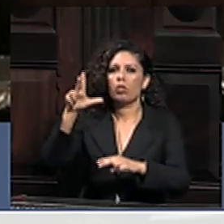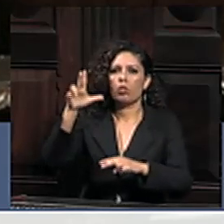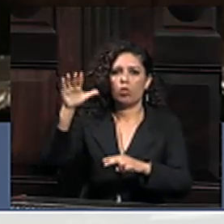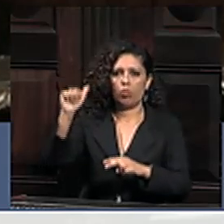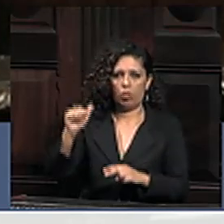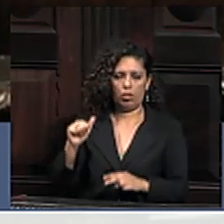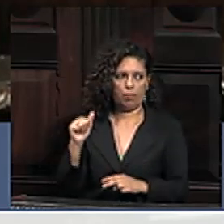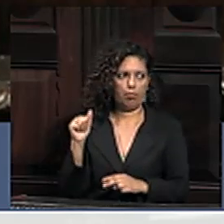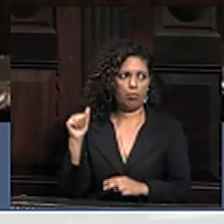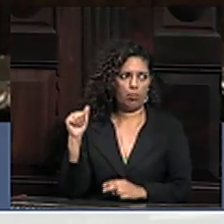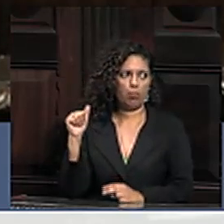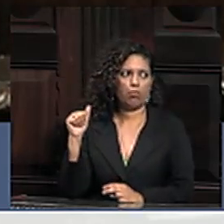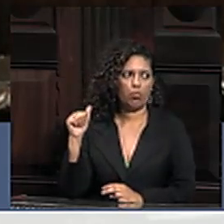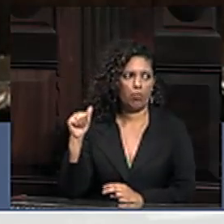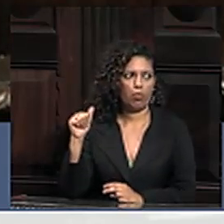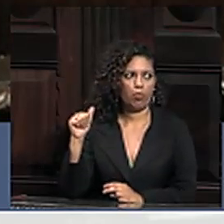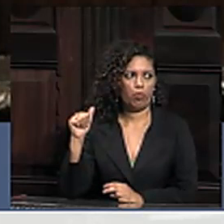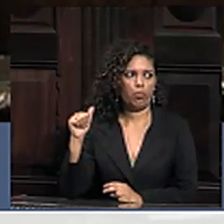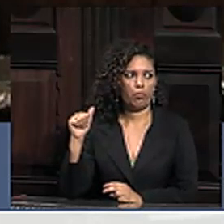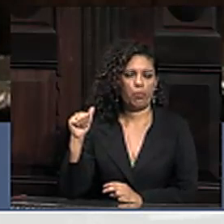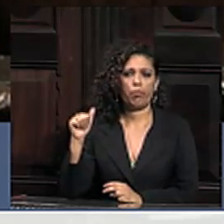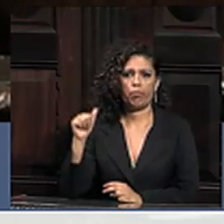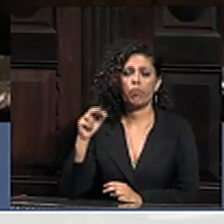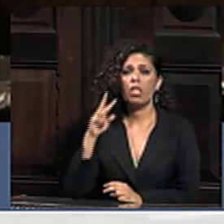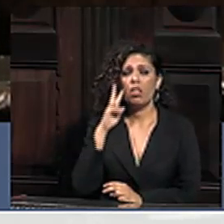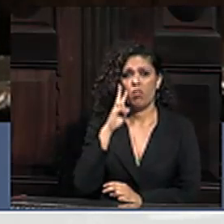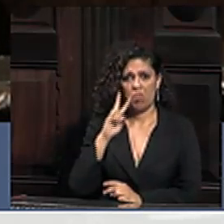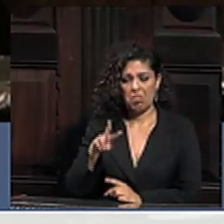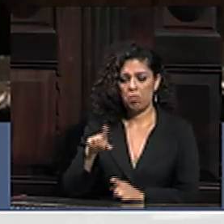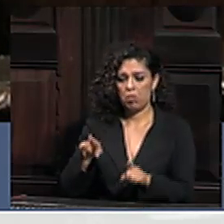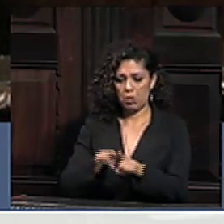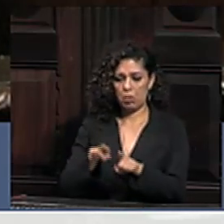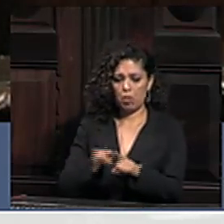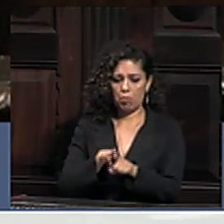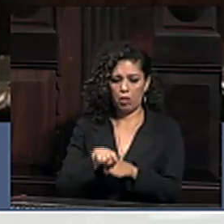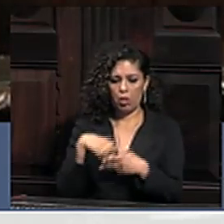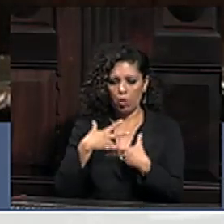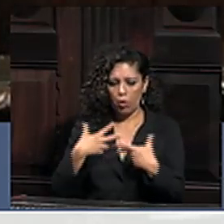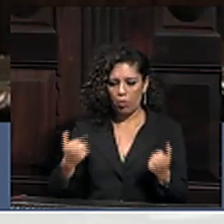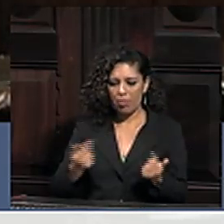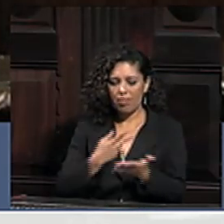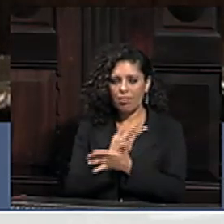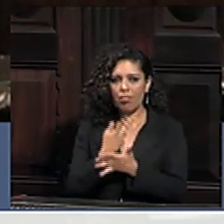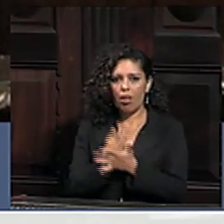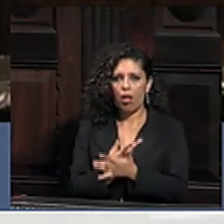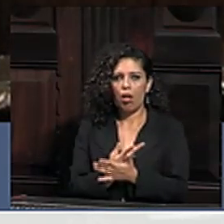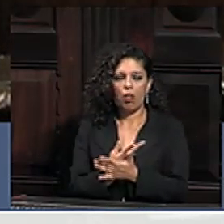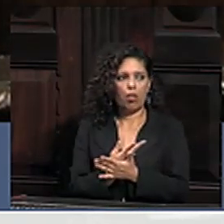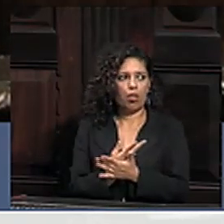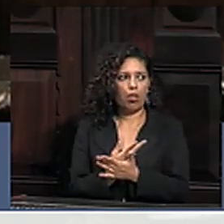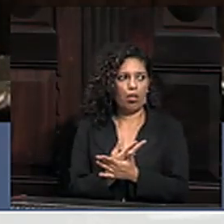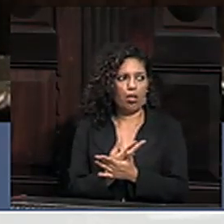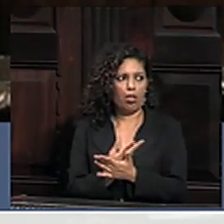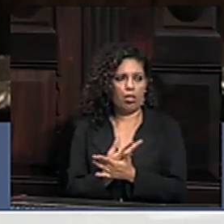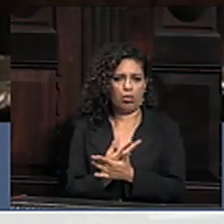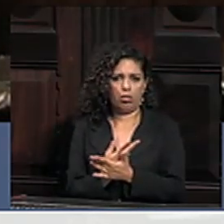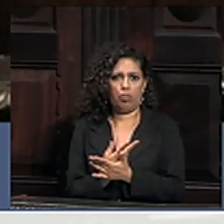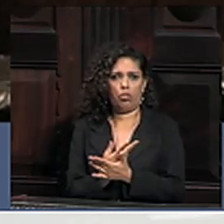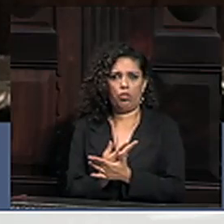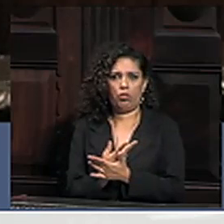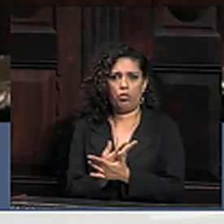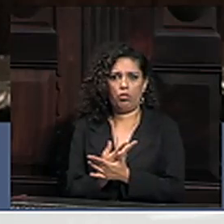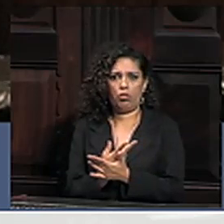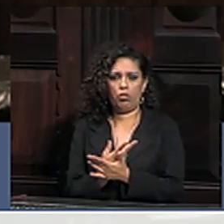diante de provas de áudio e vídeo, pelas quais o senador Aécio